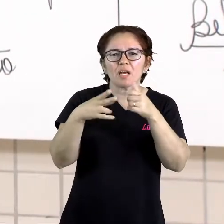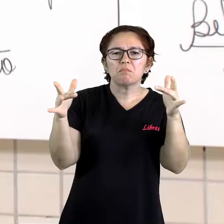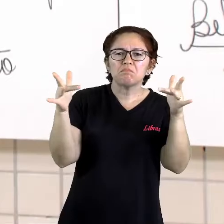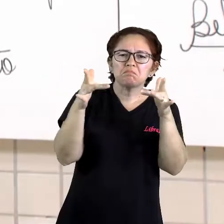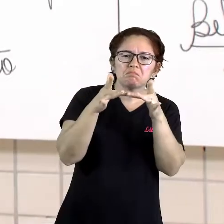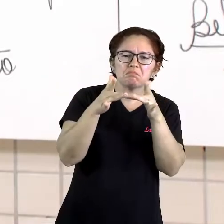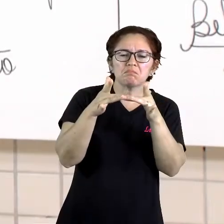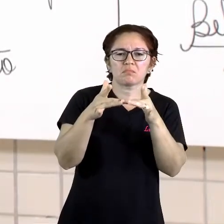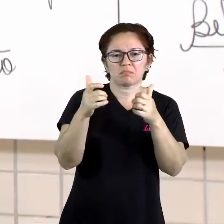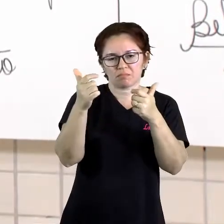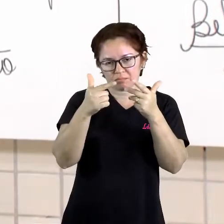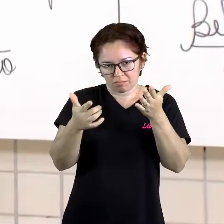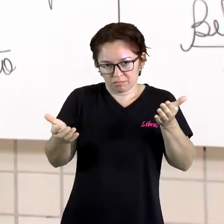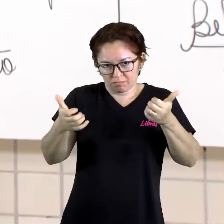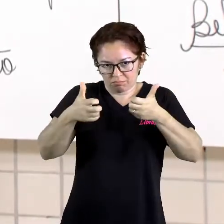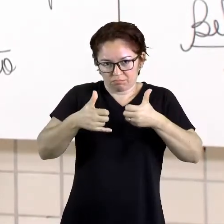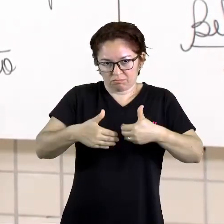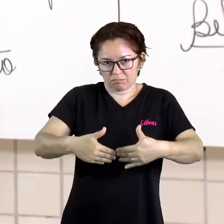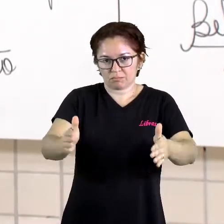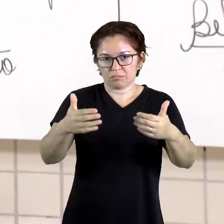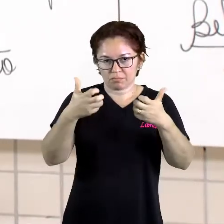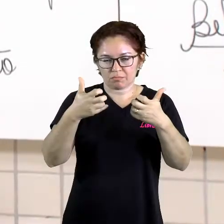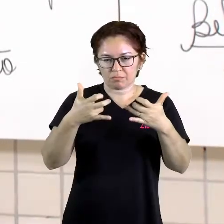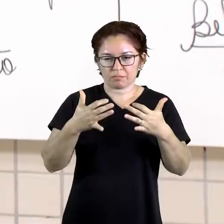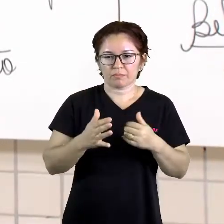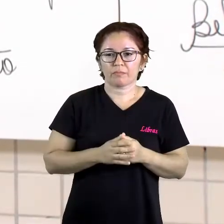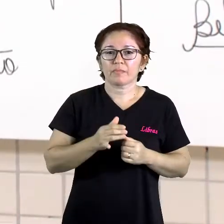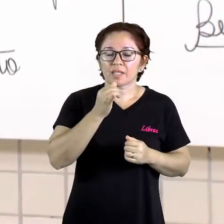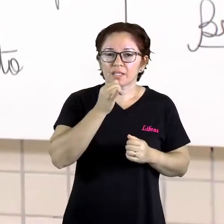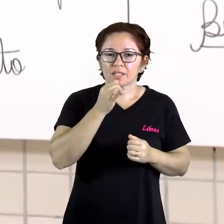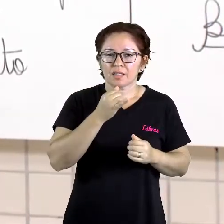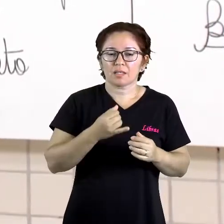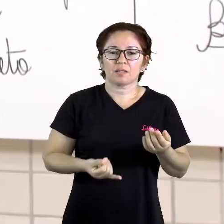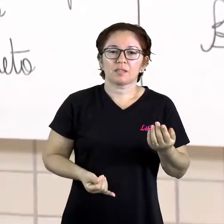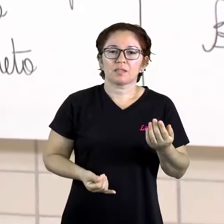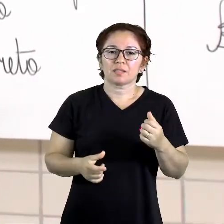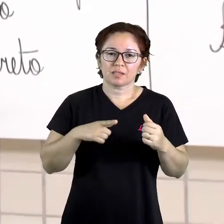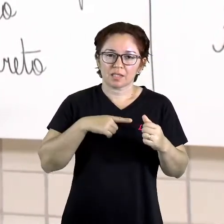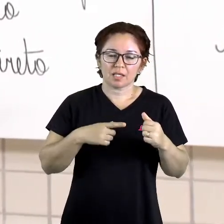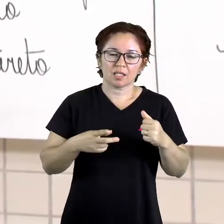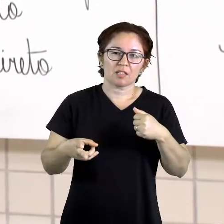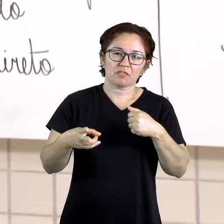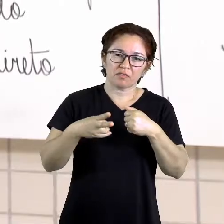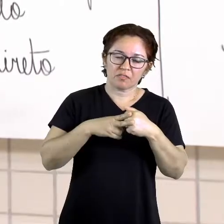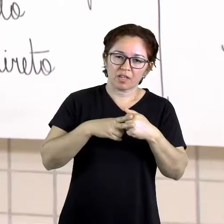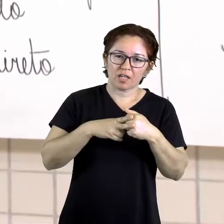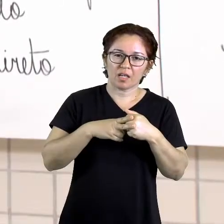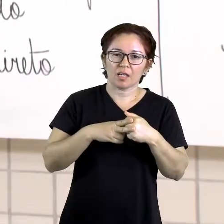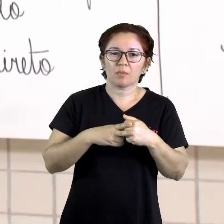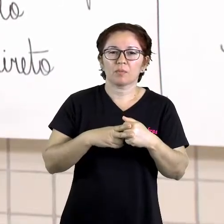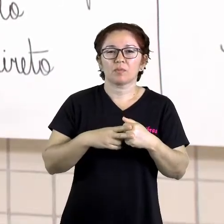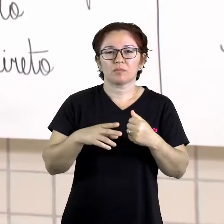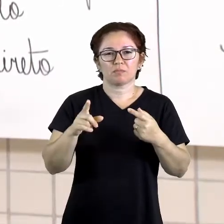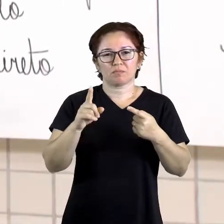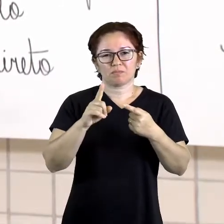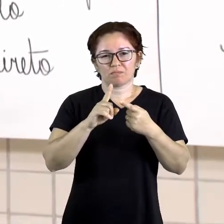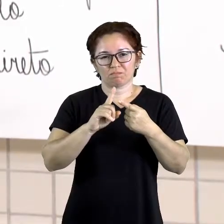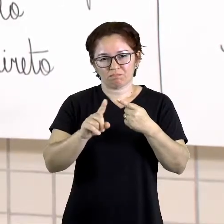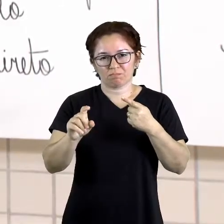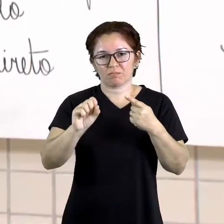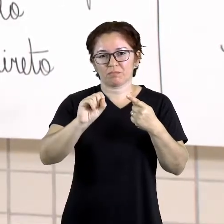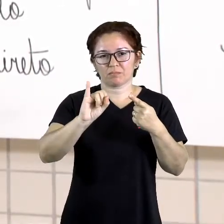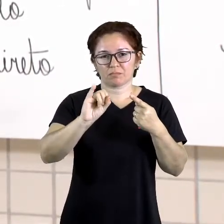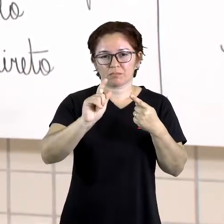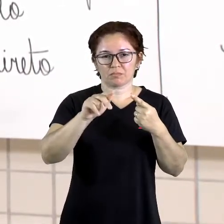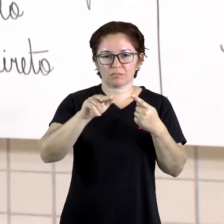de ligação, tenho verbo de ação. Eu tenho verbo significativo e verbo não significativo,